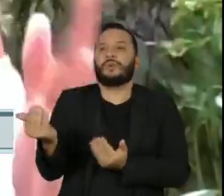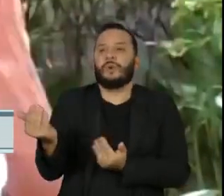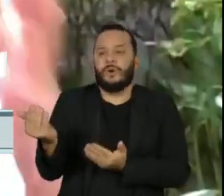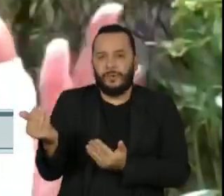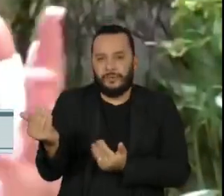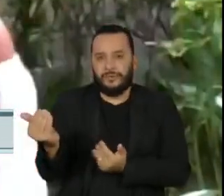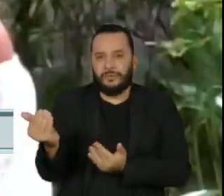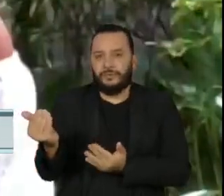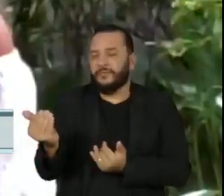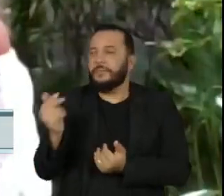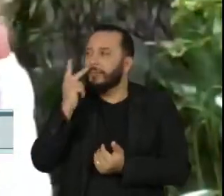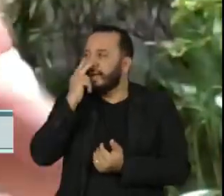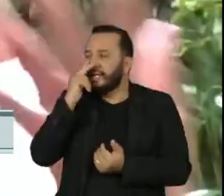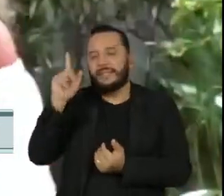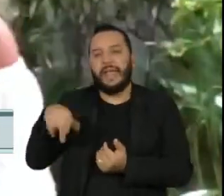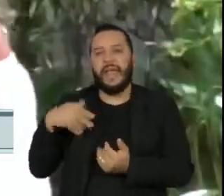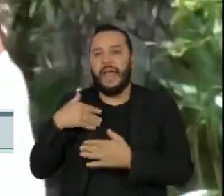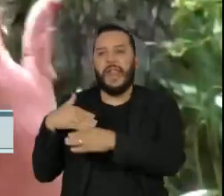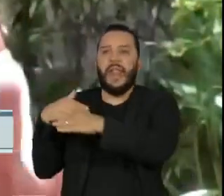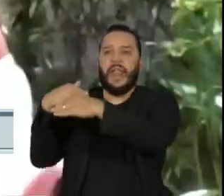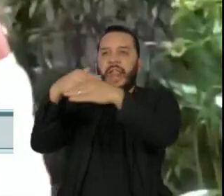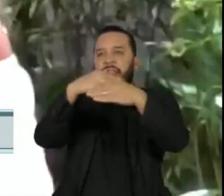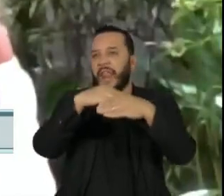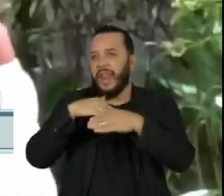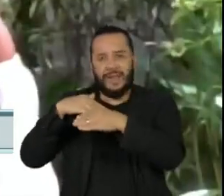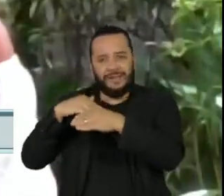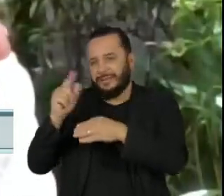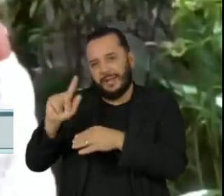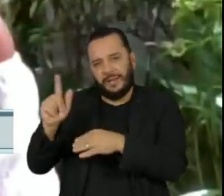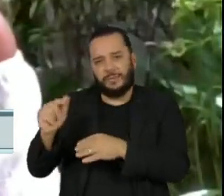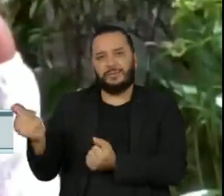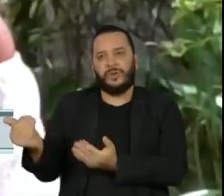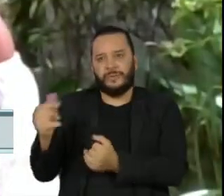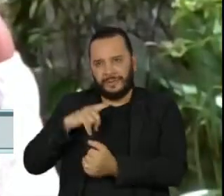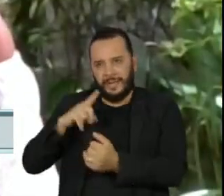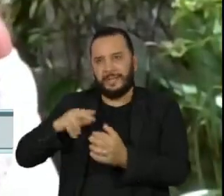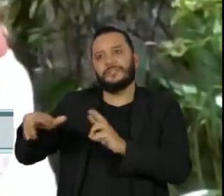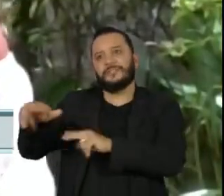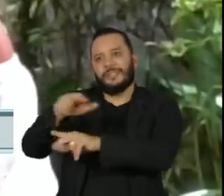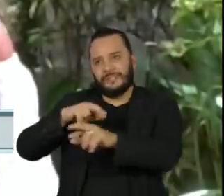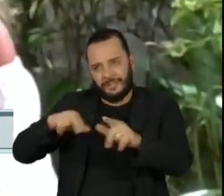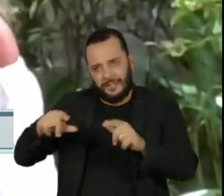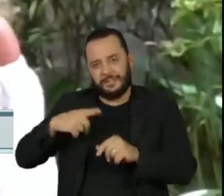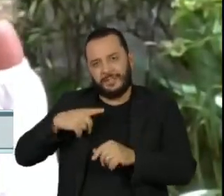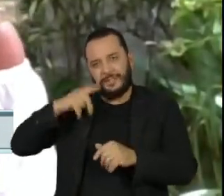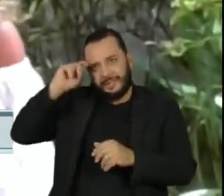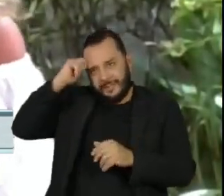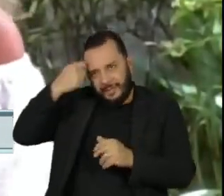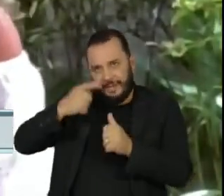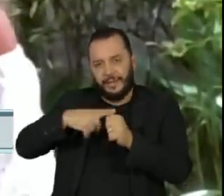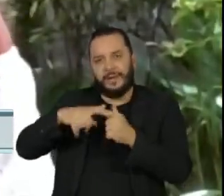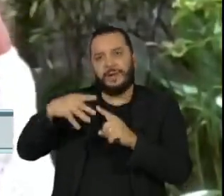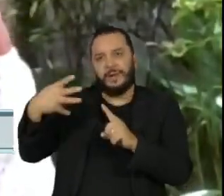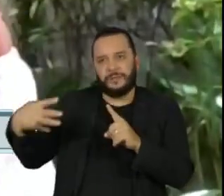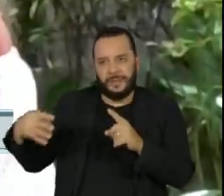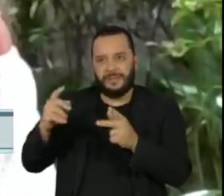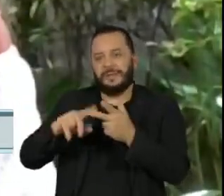massa uniforme e única, né? Que não tem suas diversidades ali incluídas. Então, isso foi uma coisa que a gente